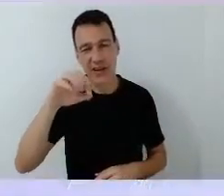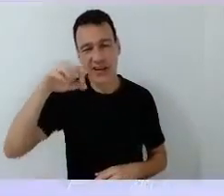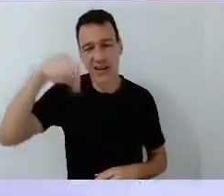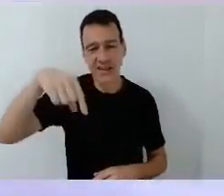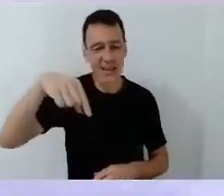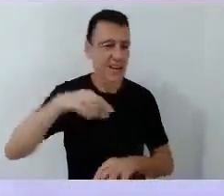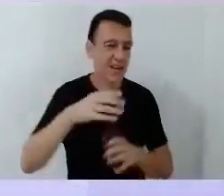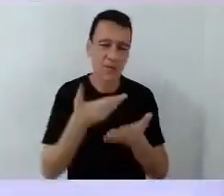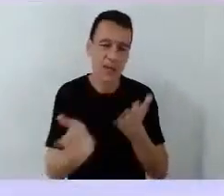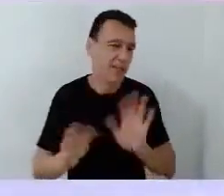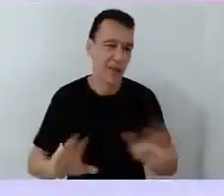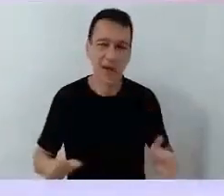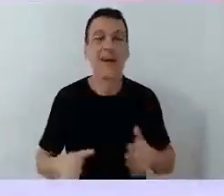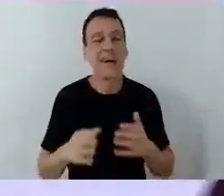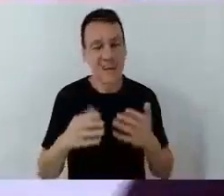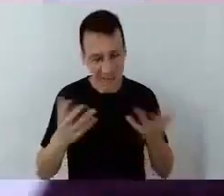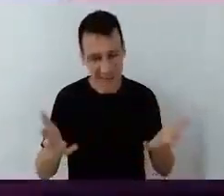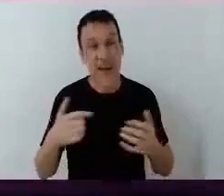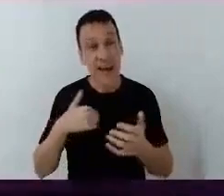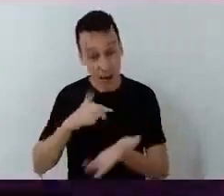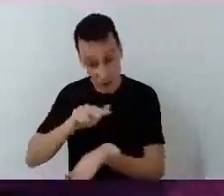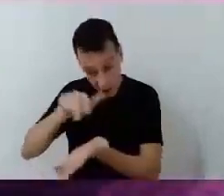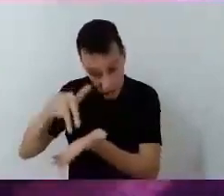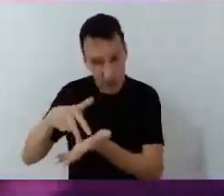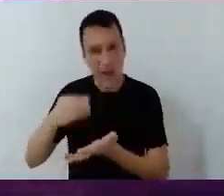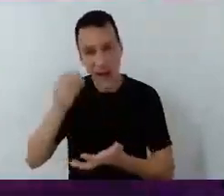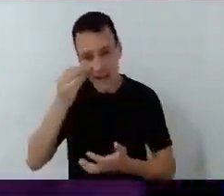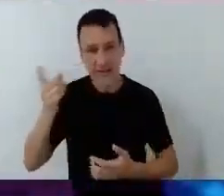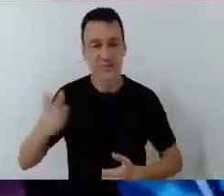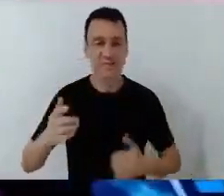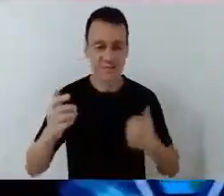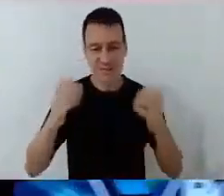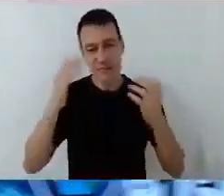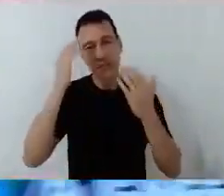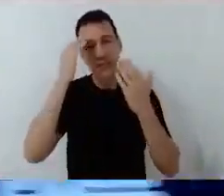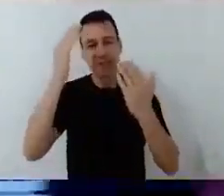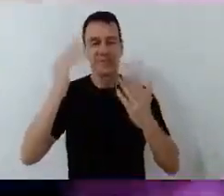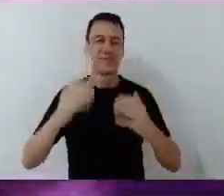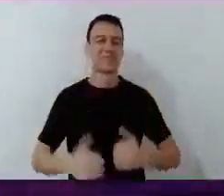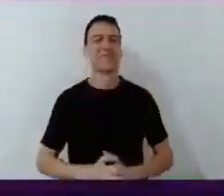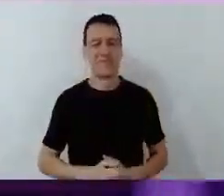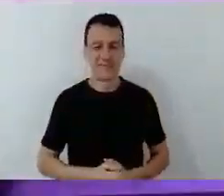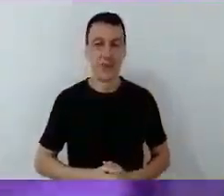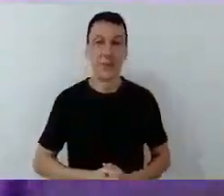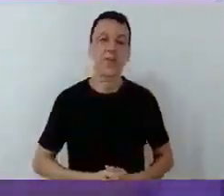presente. Valeu, pessoal, obrigado. Sensacional!